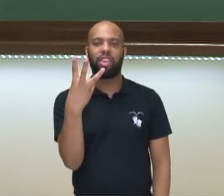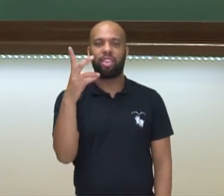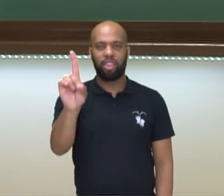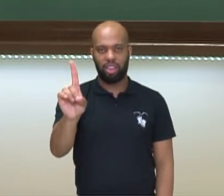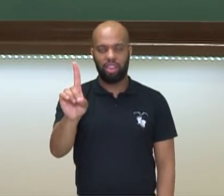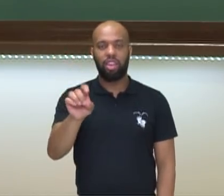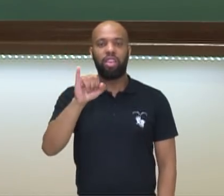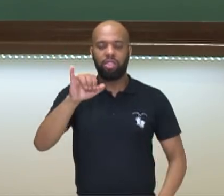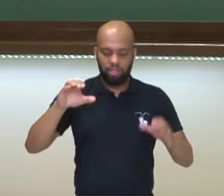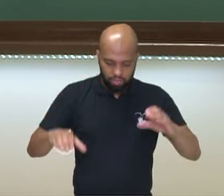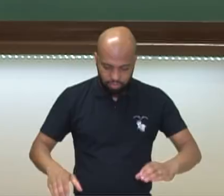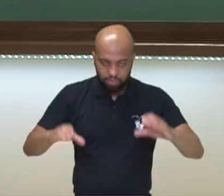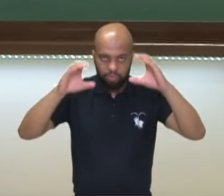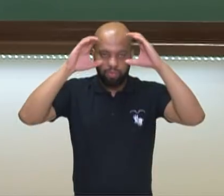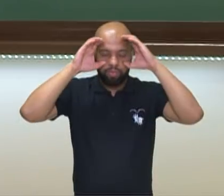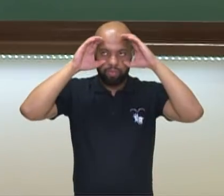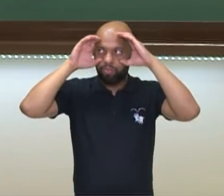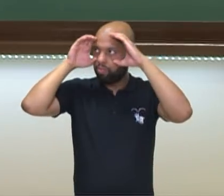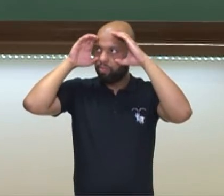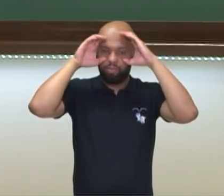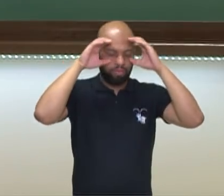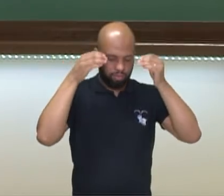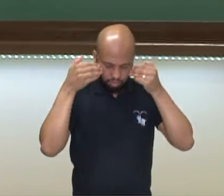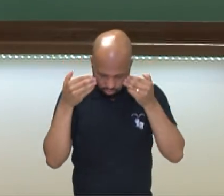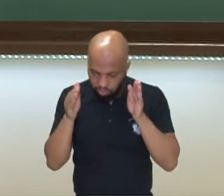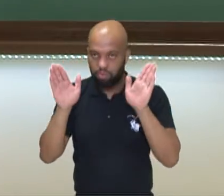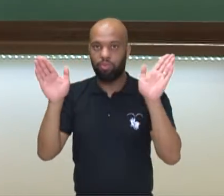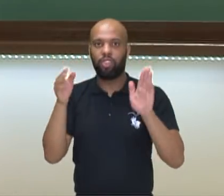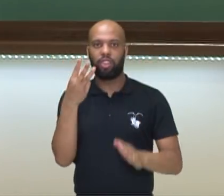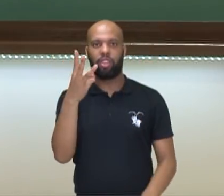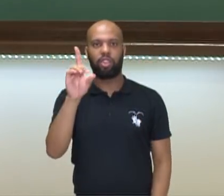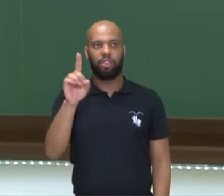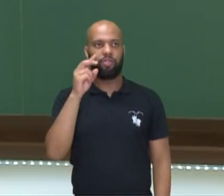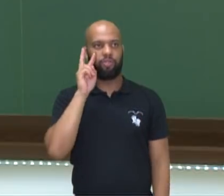tridimensional quando colocamos o óculos de realidade virtual.